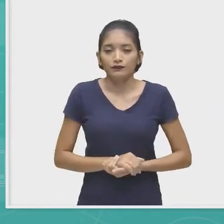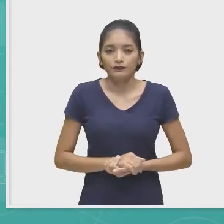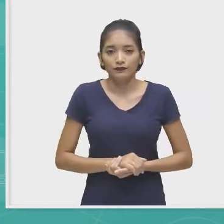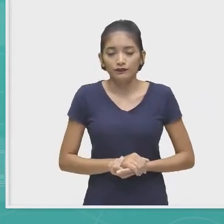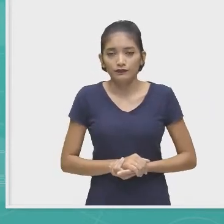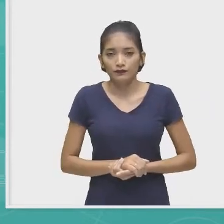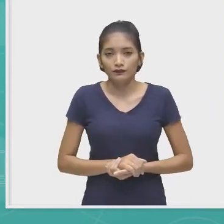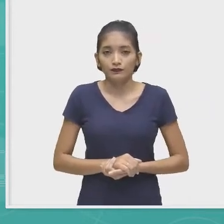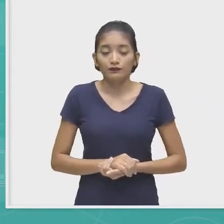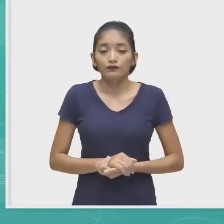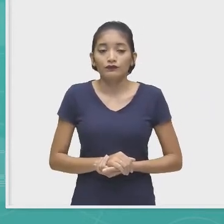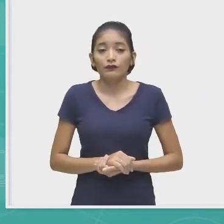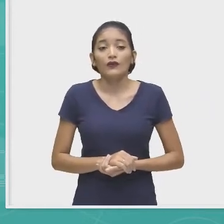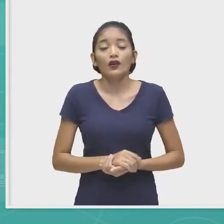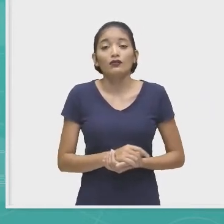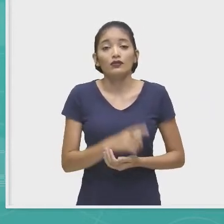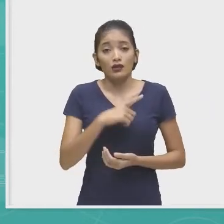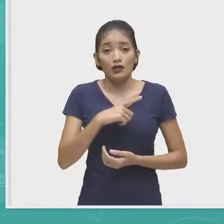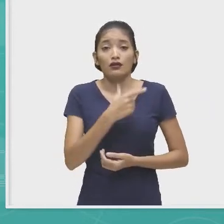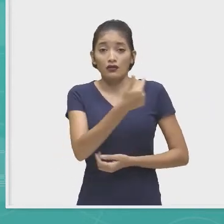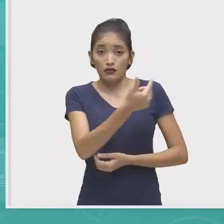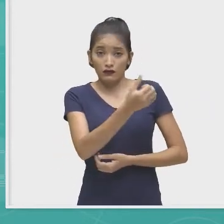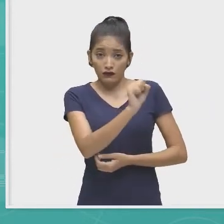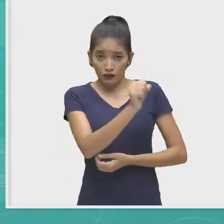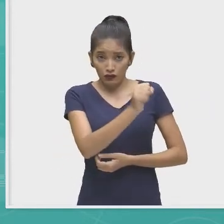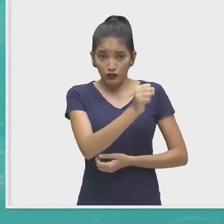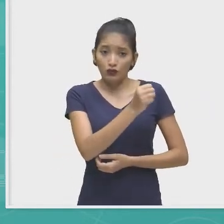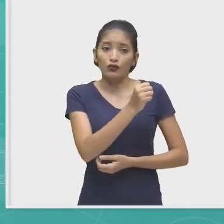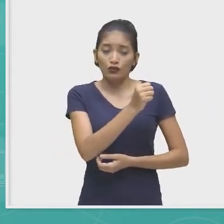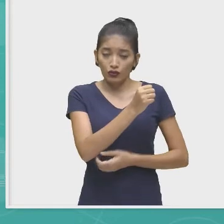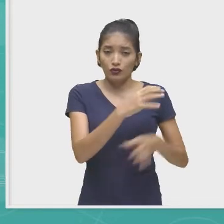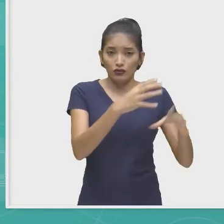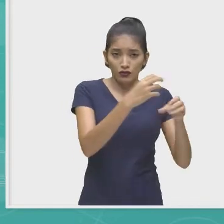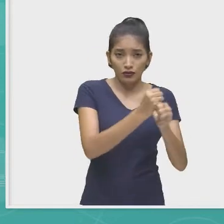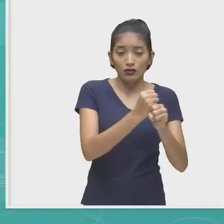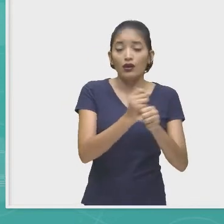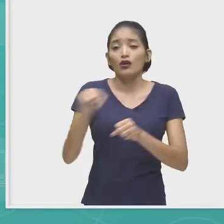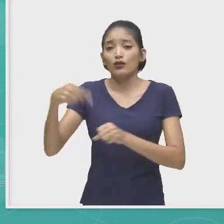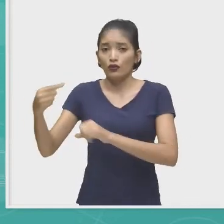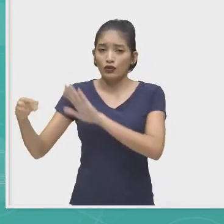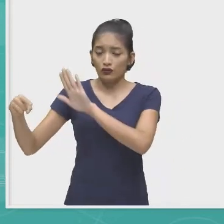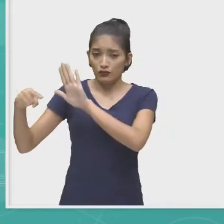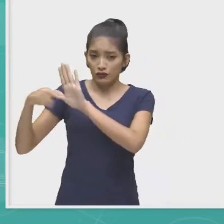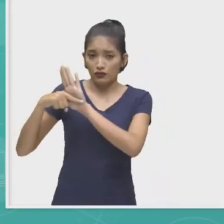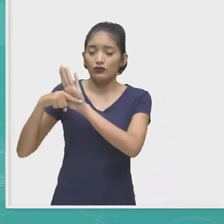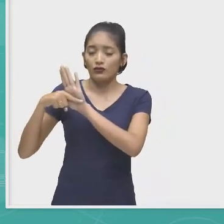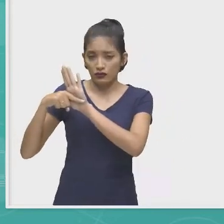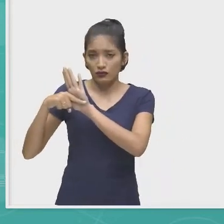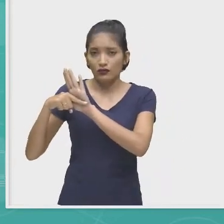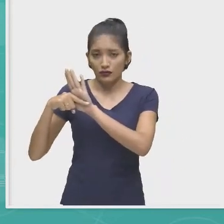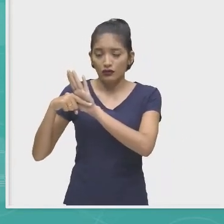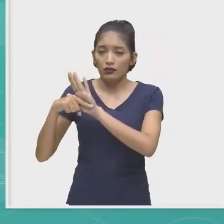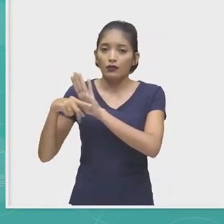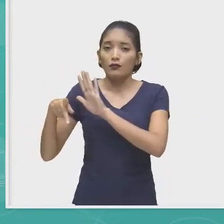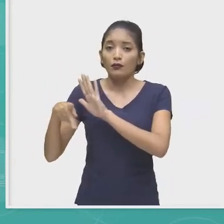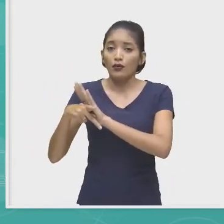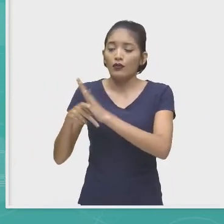que é o resultado da operação, e o nosso subtraindo, que foi o valor pago pela